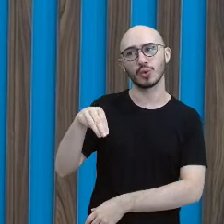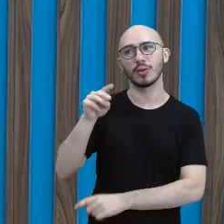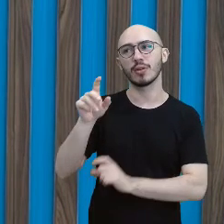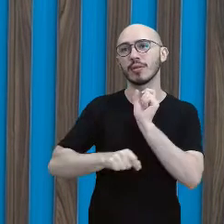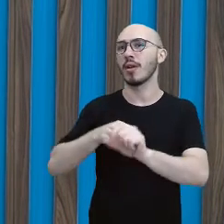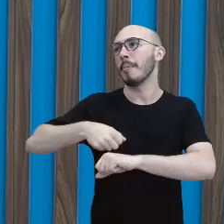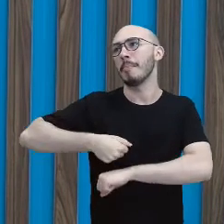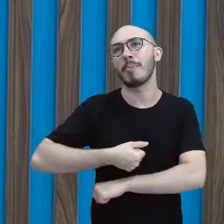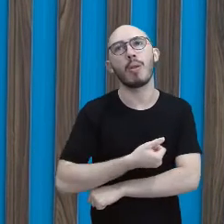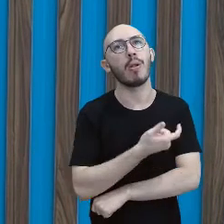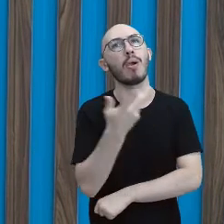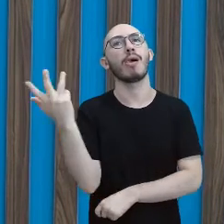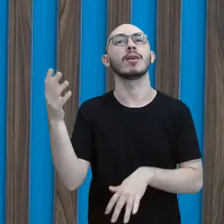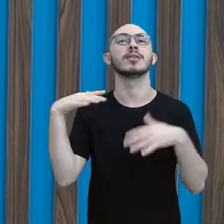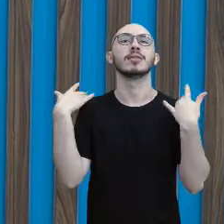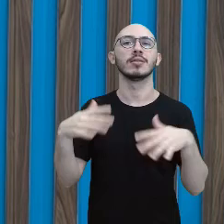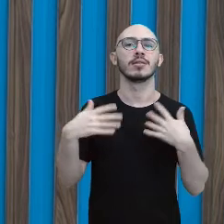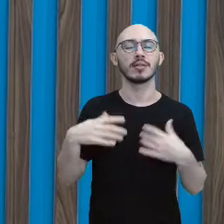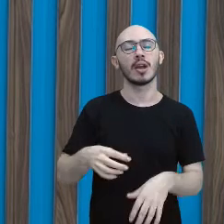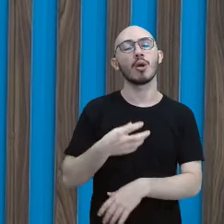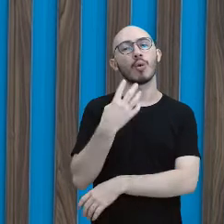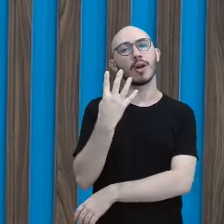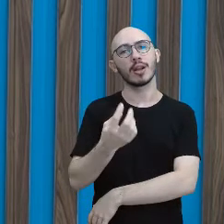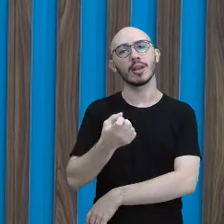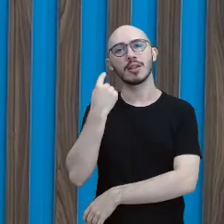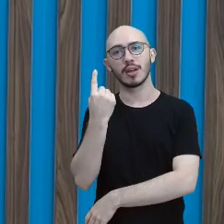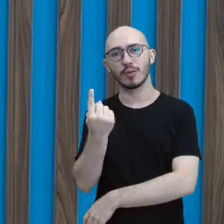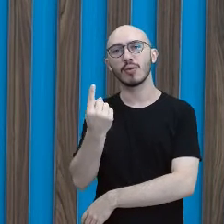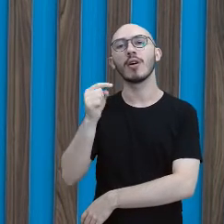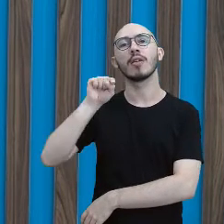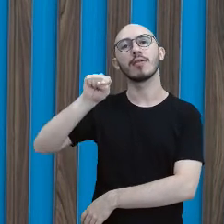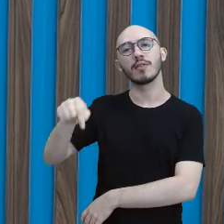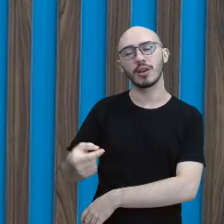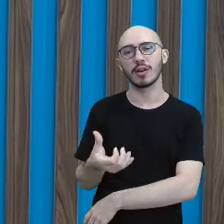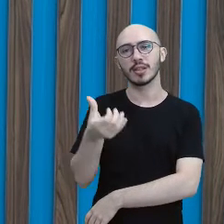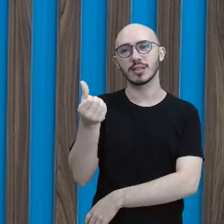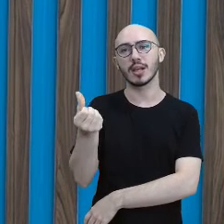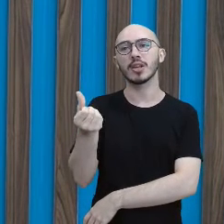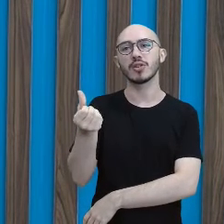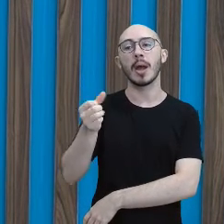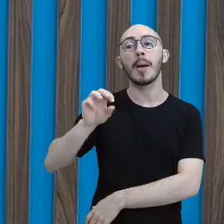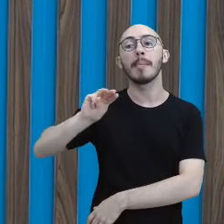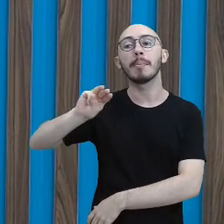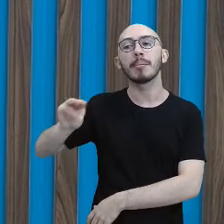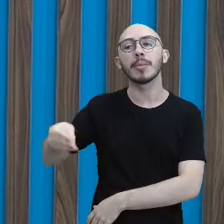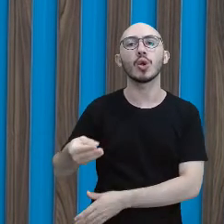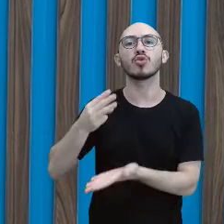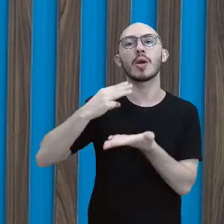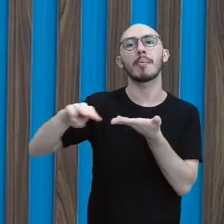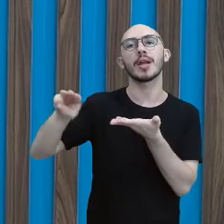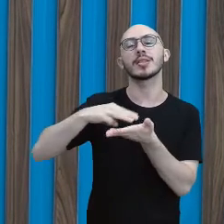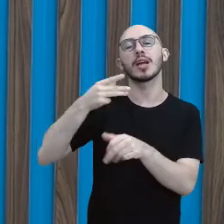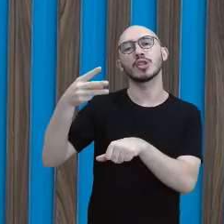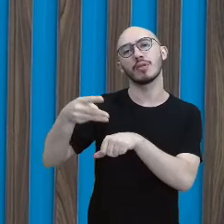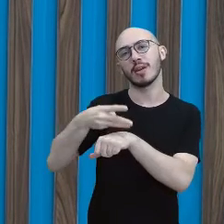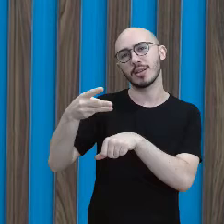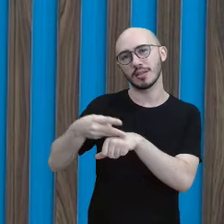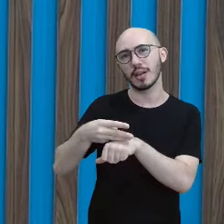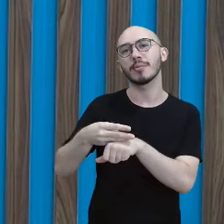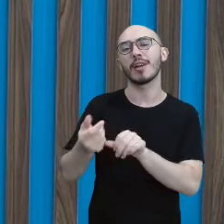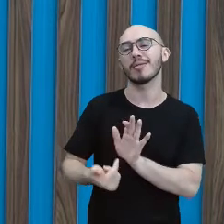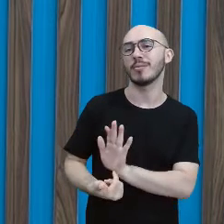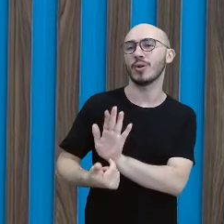Um número muito grande. 41,6 milhões de mensagens no WhatsApp. Então, eu coloquei aí esses